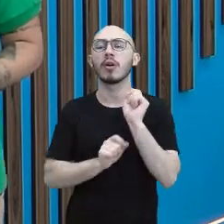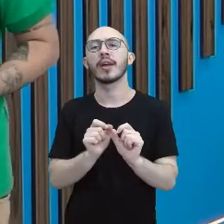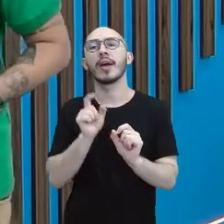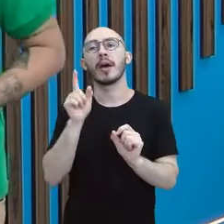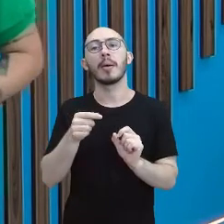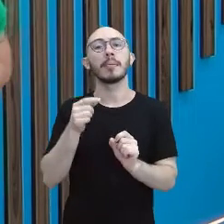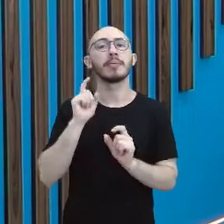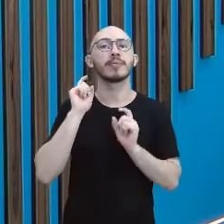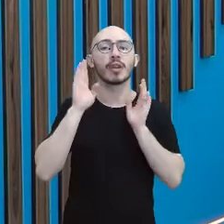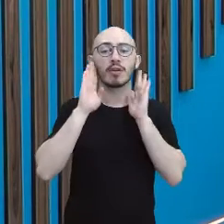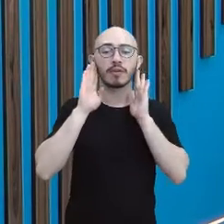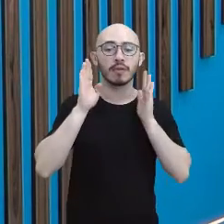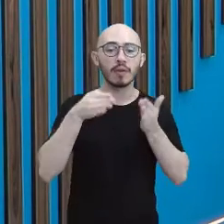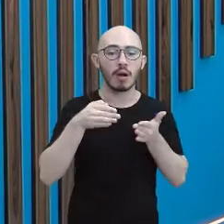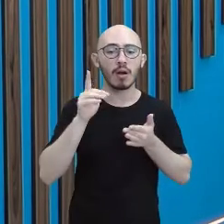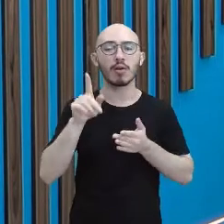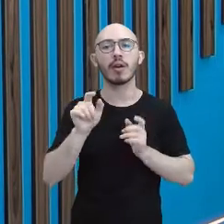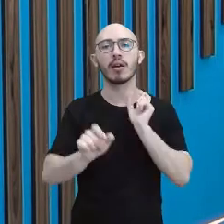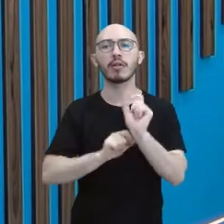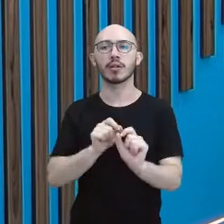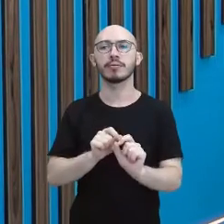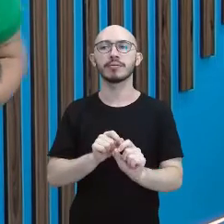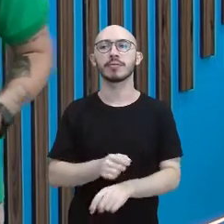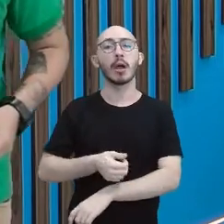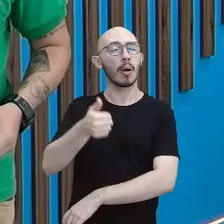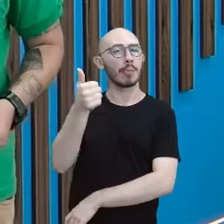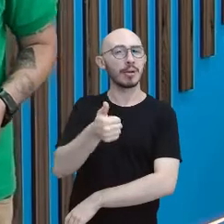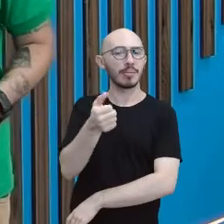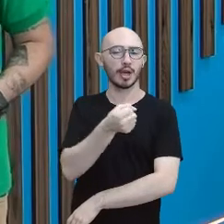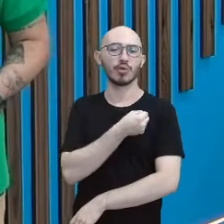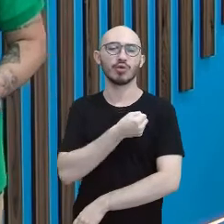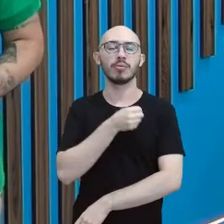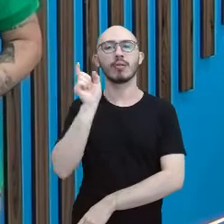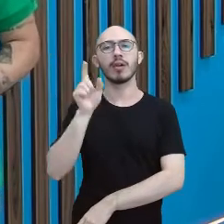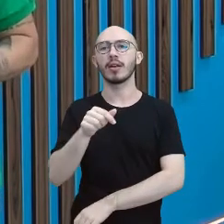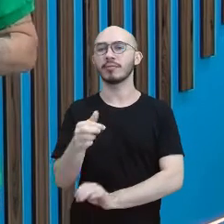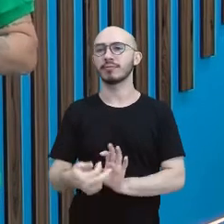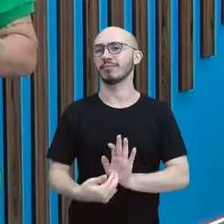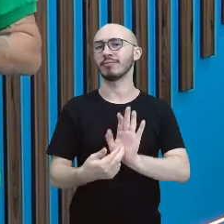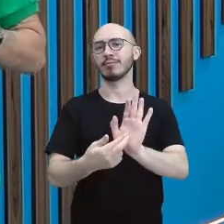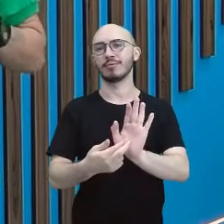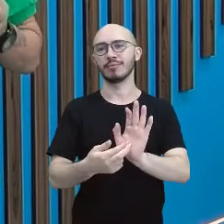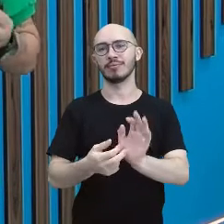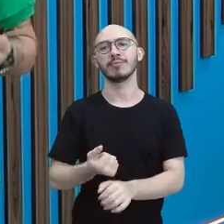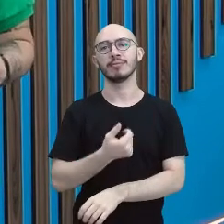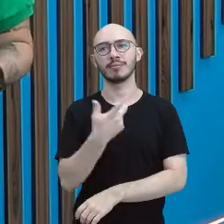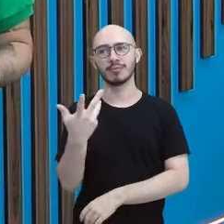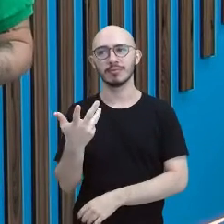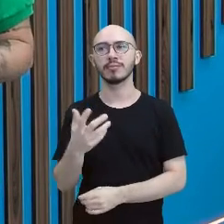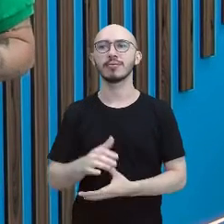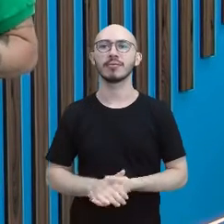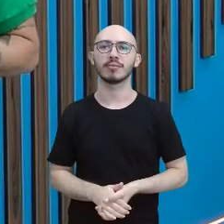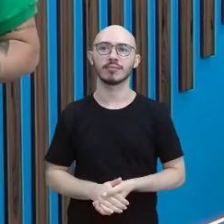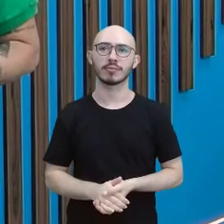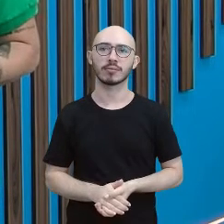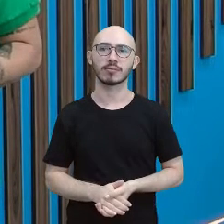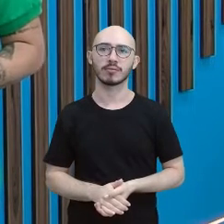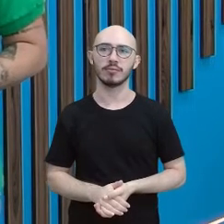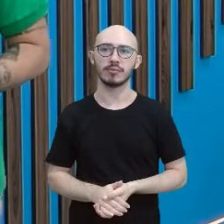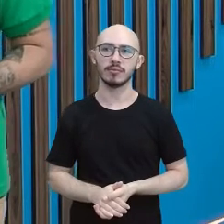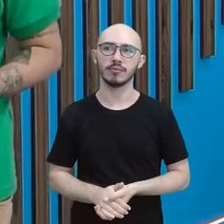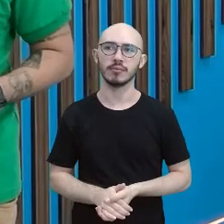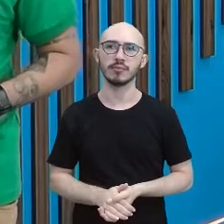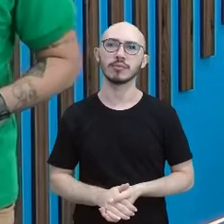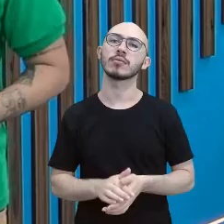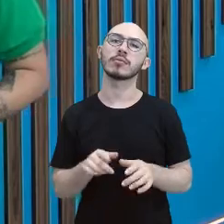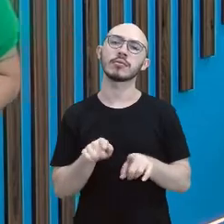Primeiro, esses primeiros algarismos aqui é que vão dar a noção de que como é que está configurado esse número.